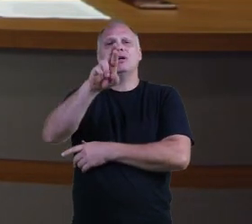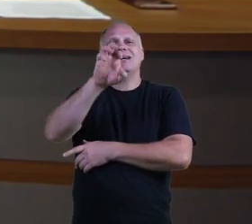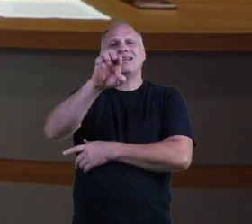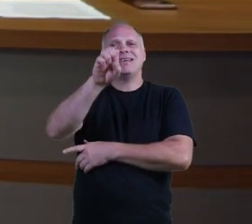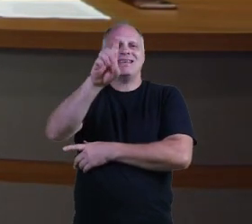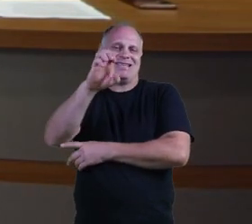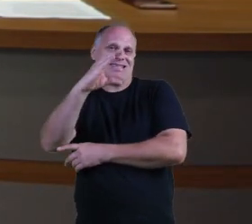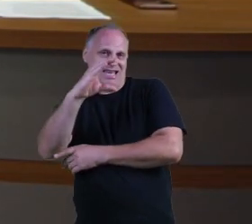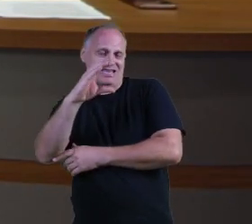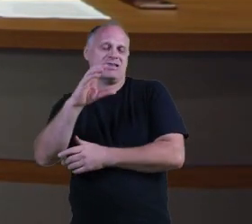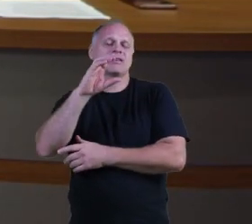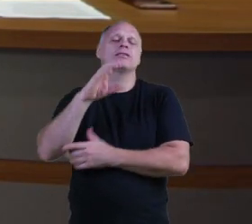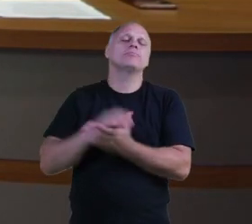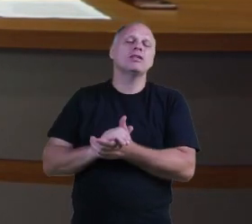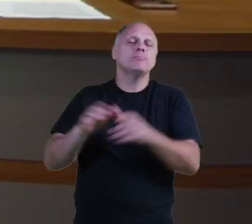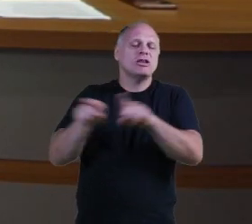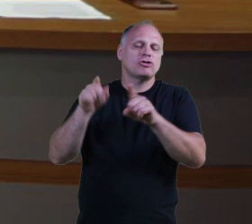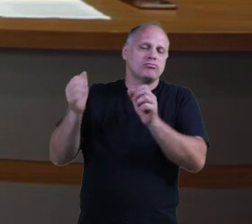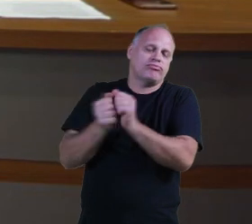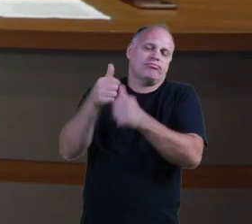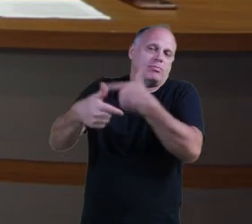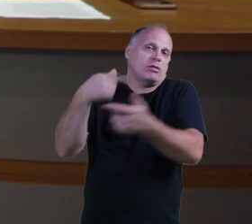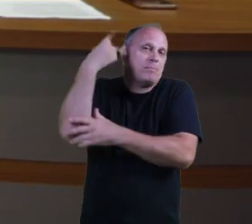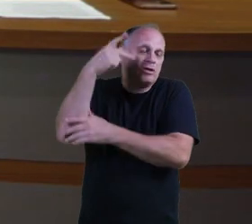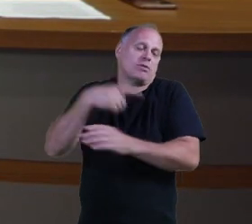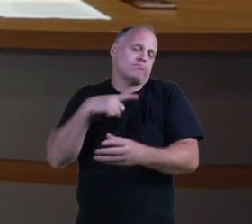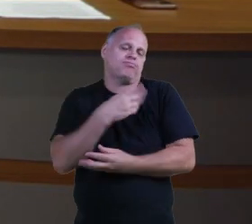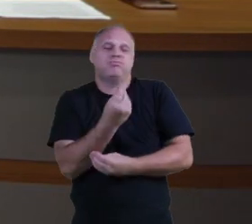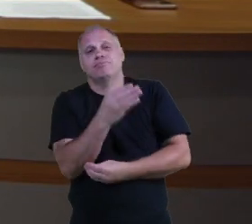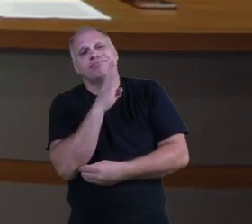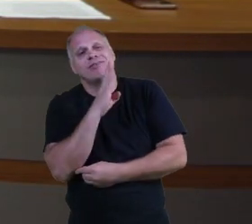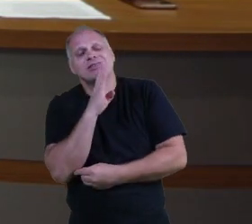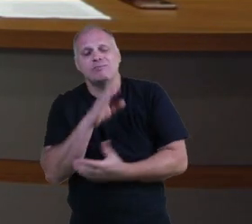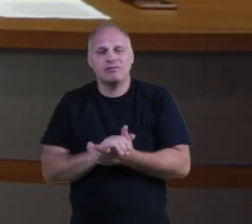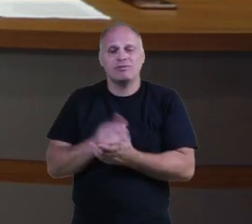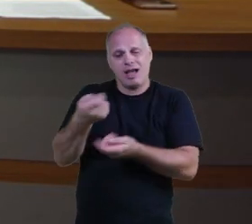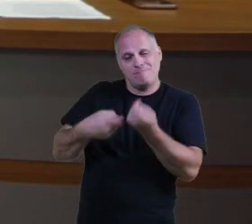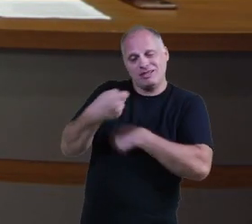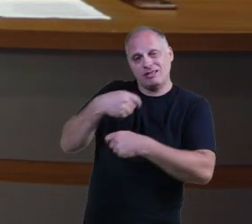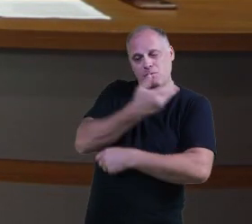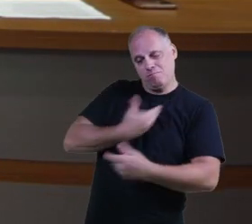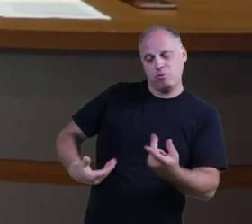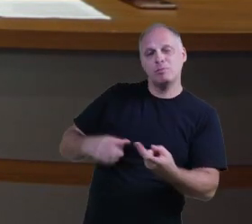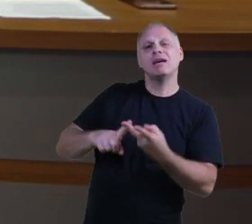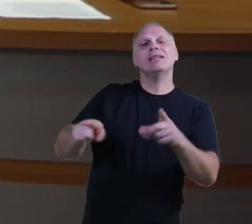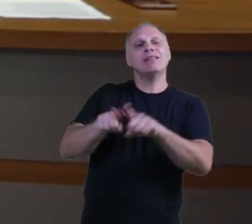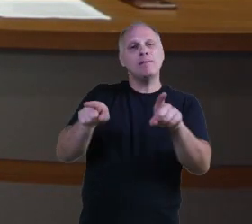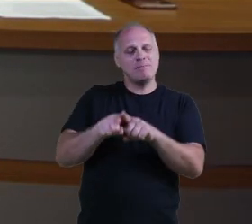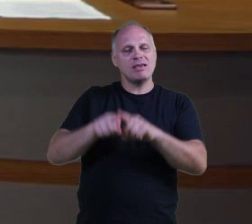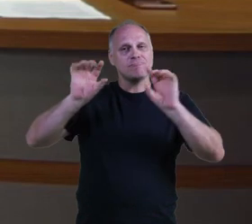conhecimento que a política me deu, né? E um dos que eu trabalhei, assim, que eu trabalhei muitos anos, assim, foi